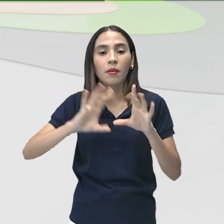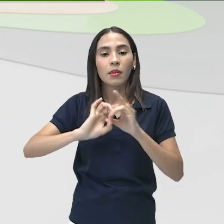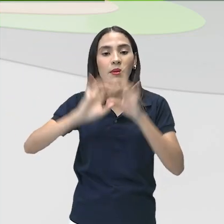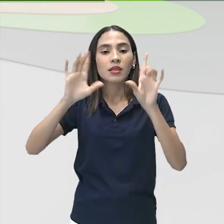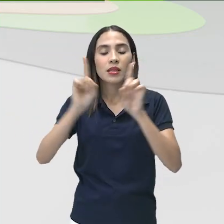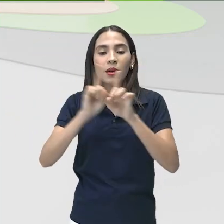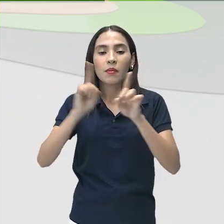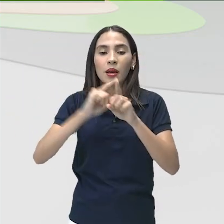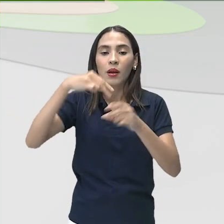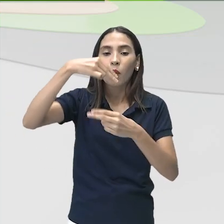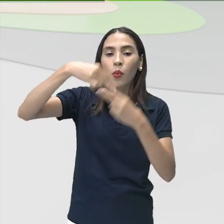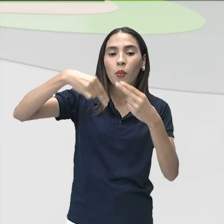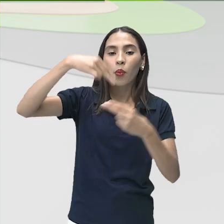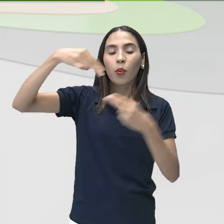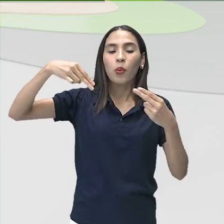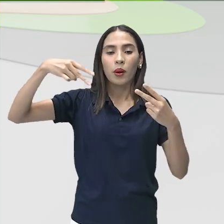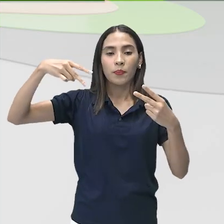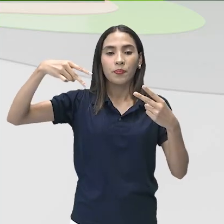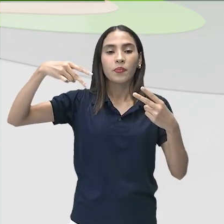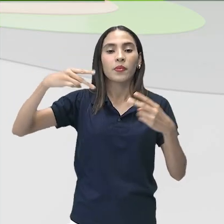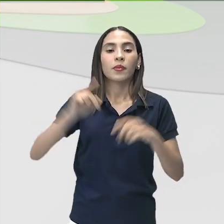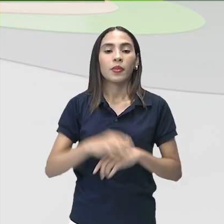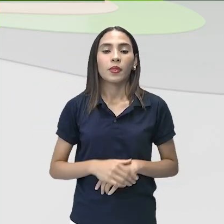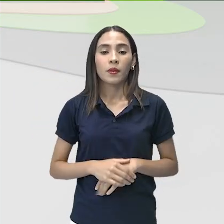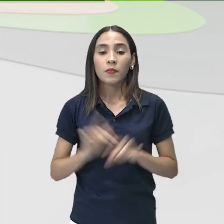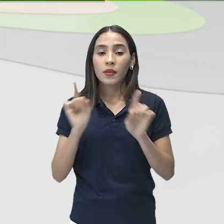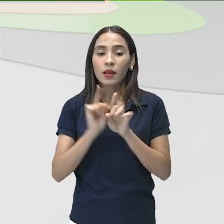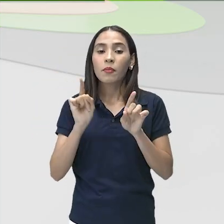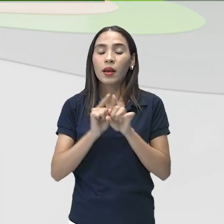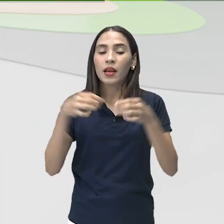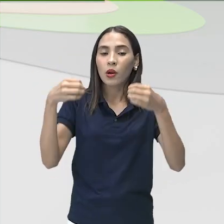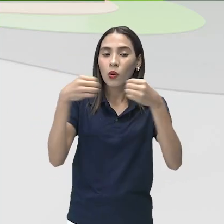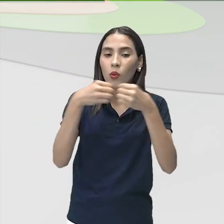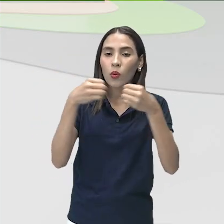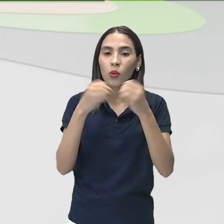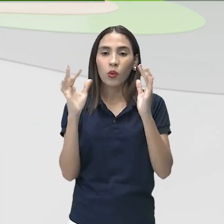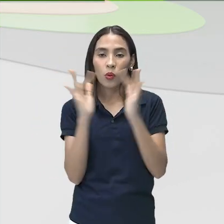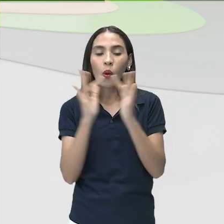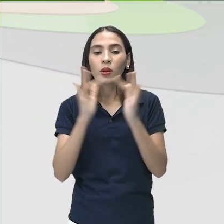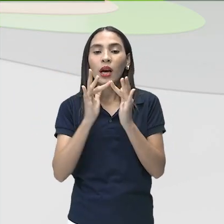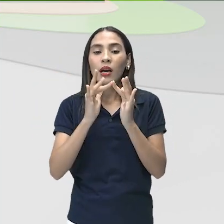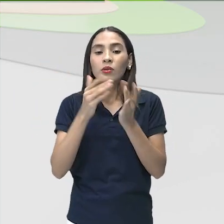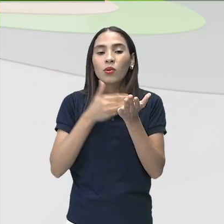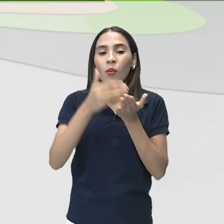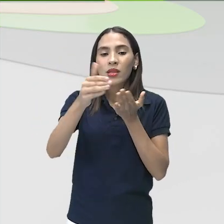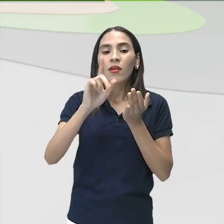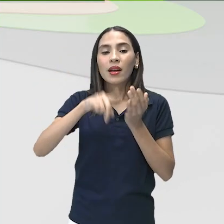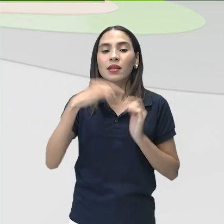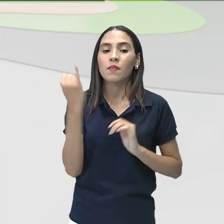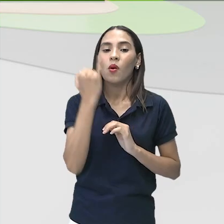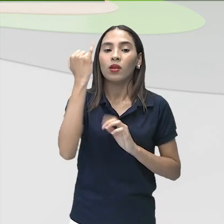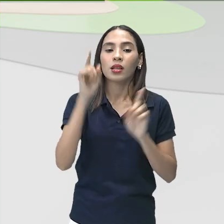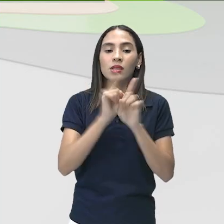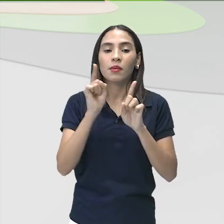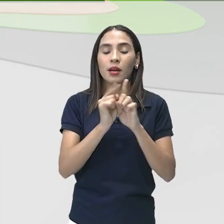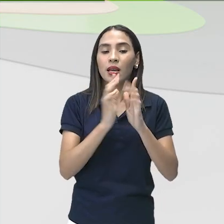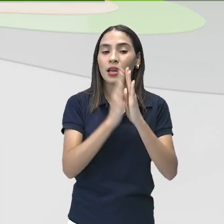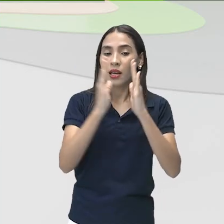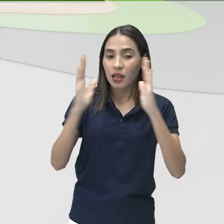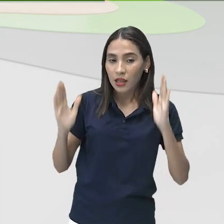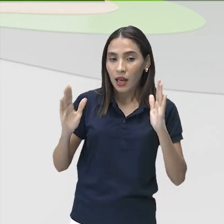se aproxime gradualmente um dos outros. Essa aproximação inicial é essencial para as